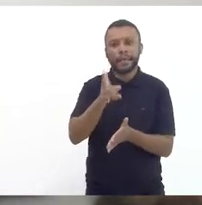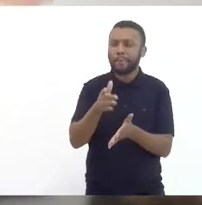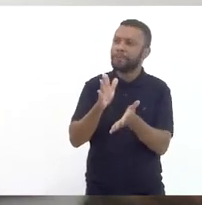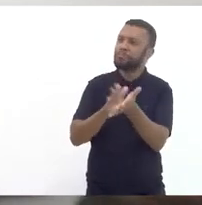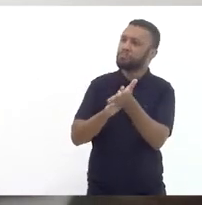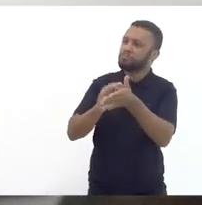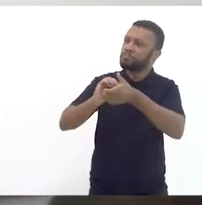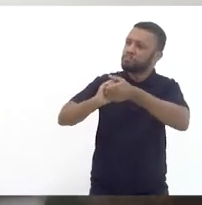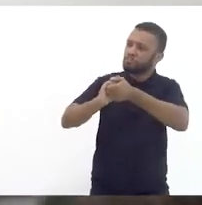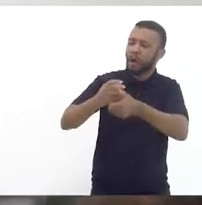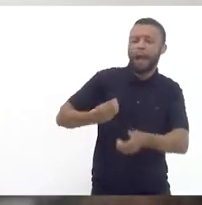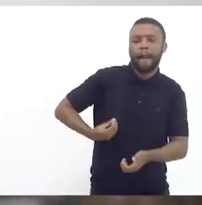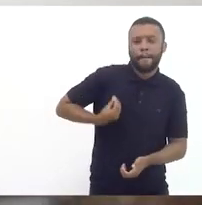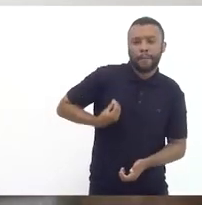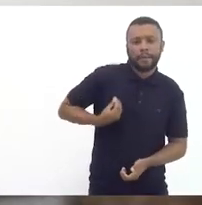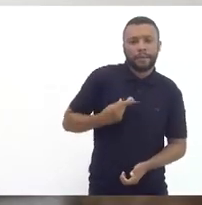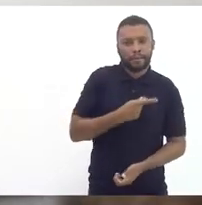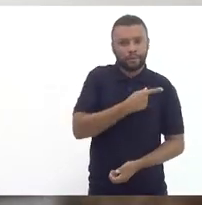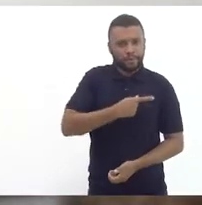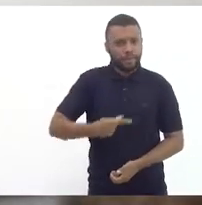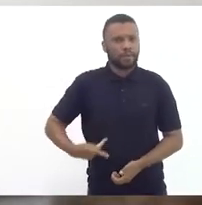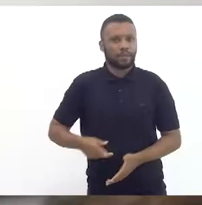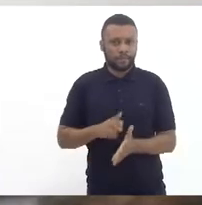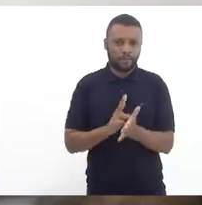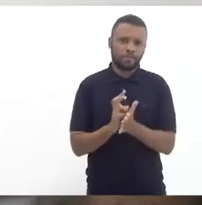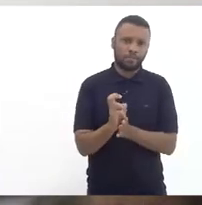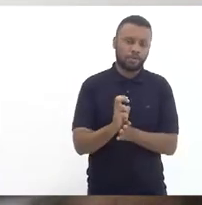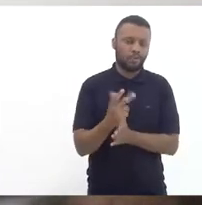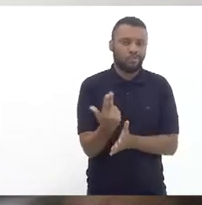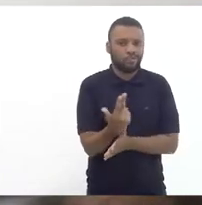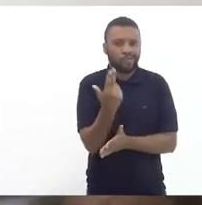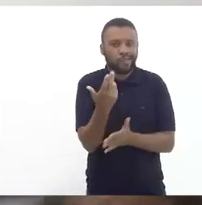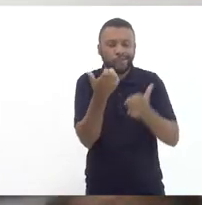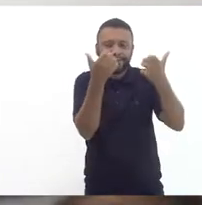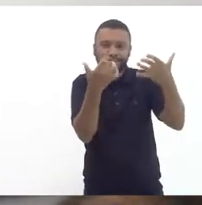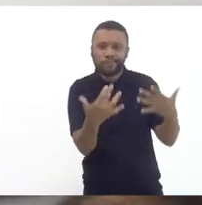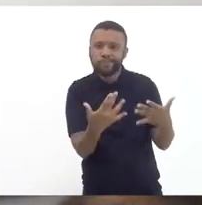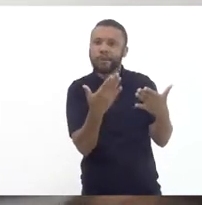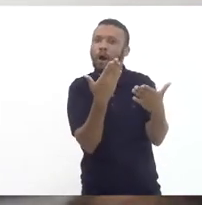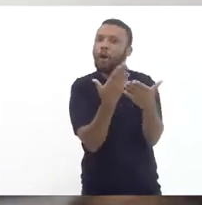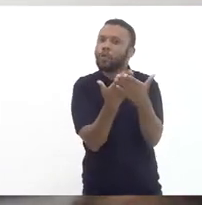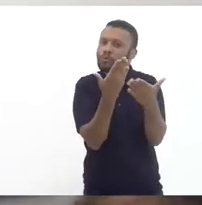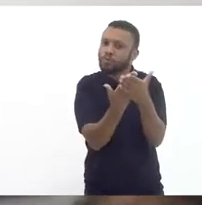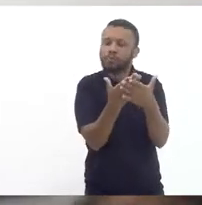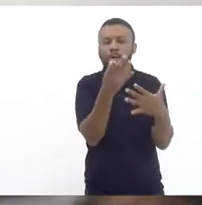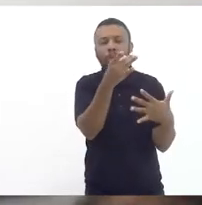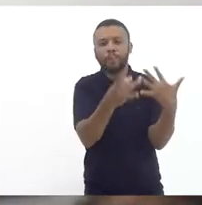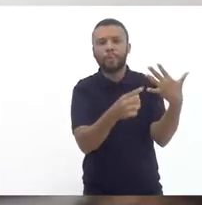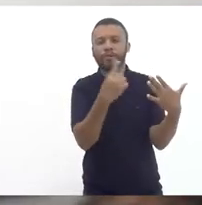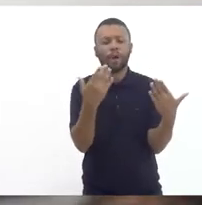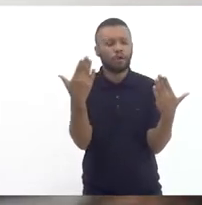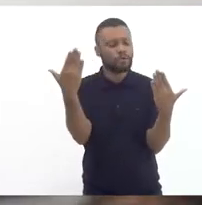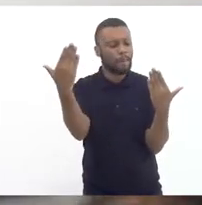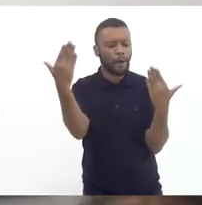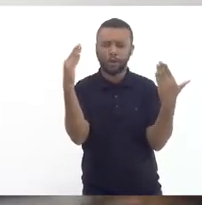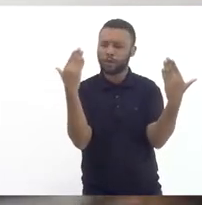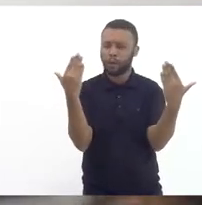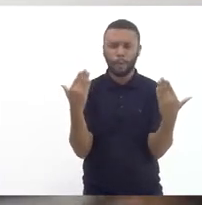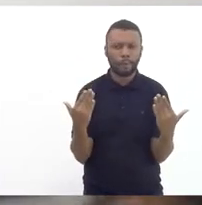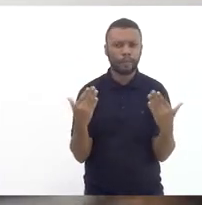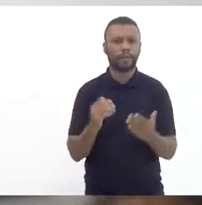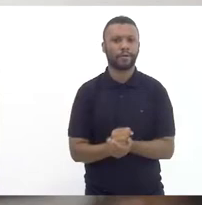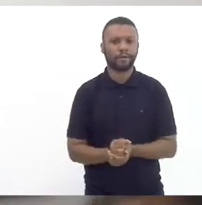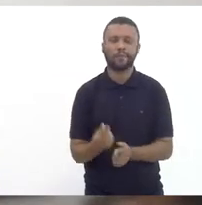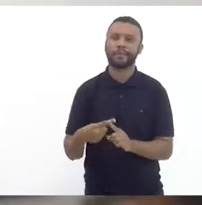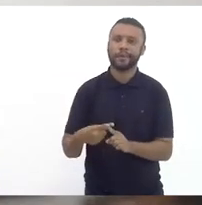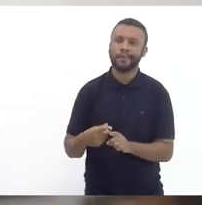a presença do presidente, não está para ser exibido aqui um estudo detalhado para que a gente possa confrontar. Porque entra